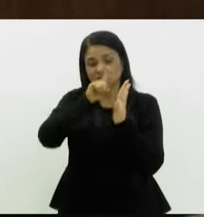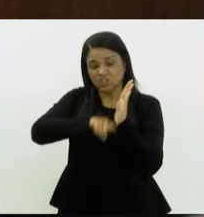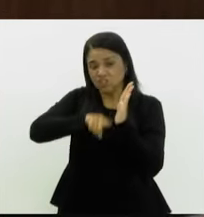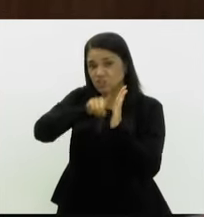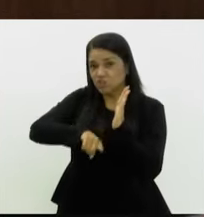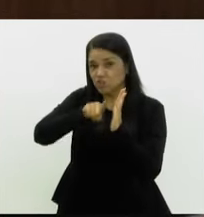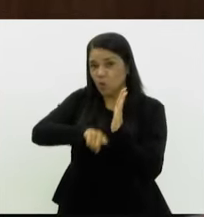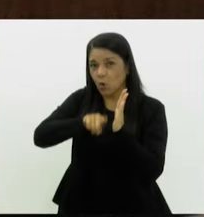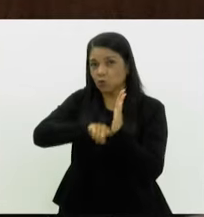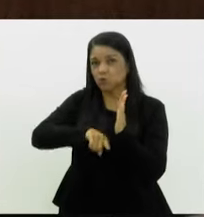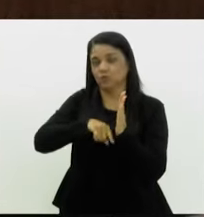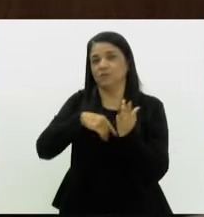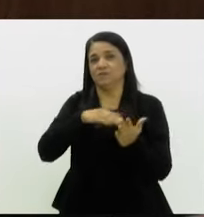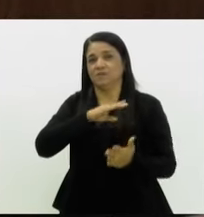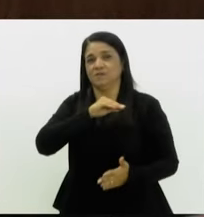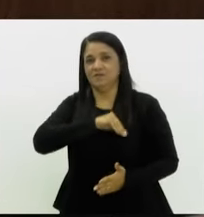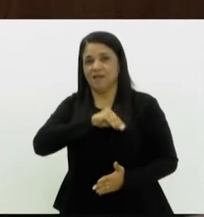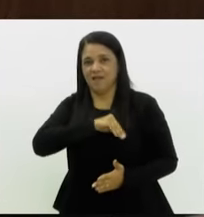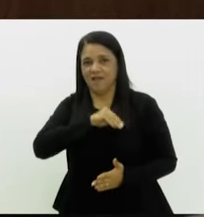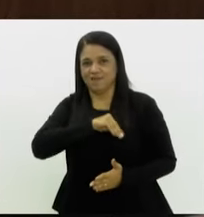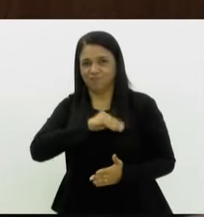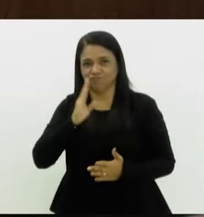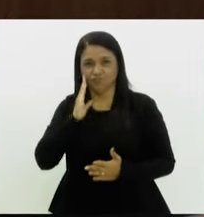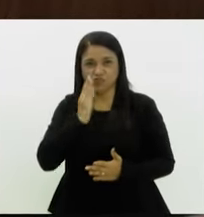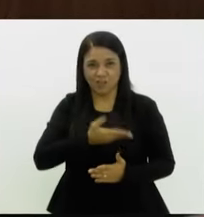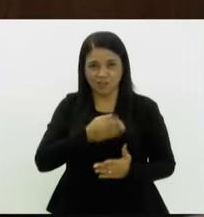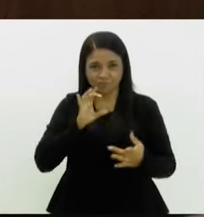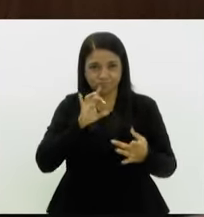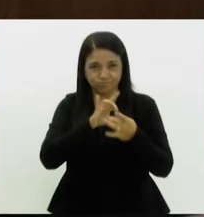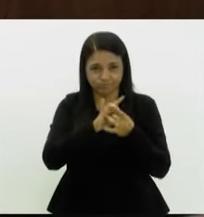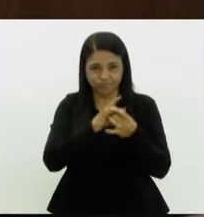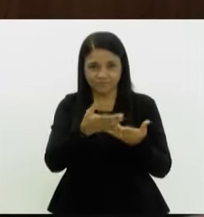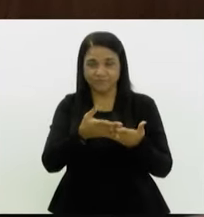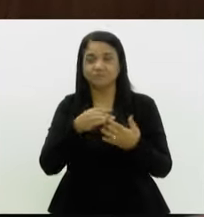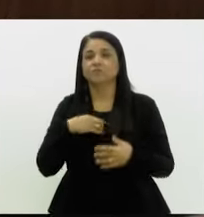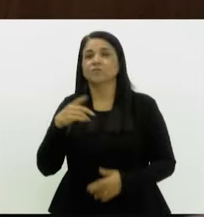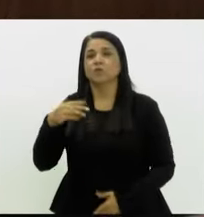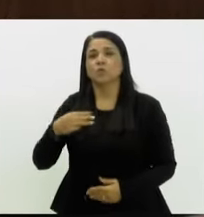folha. O ministro Carlos Lupe,